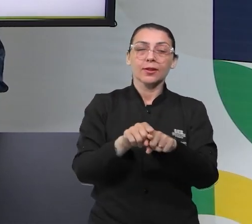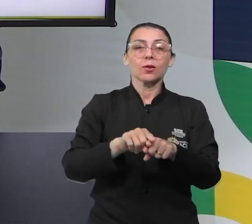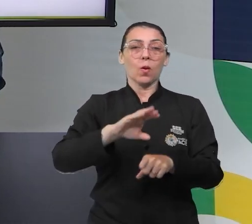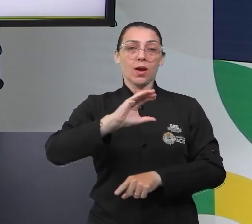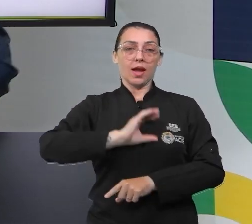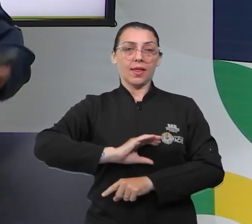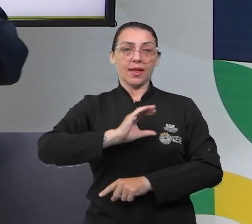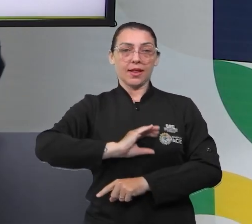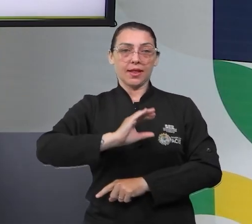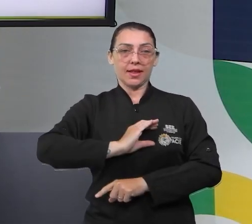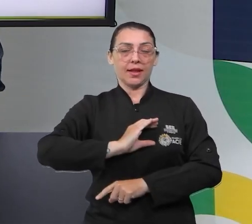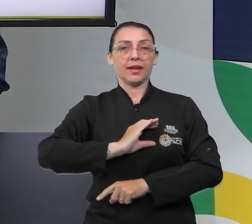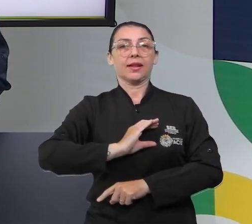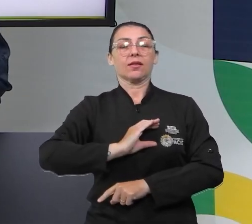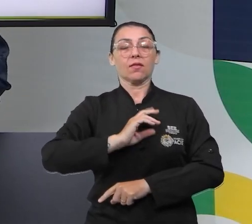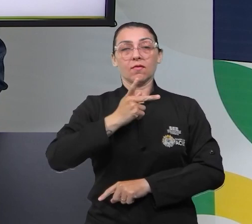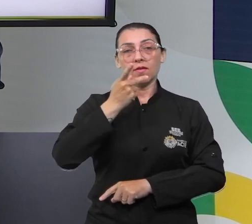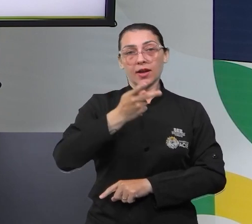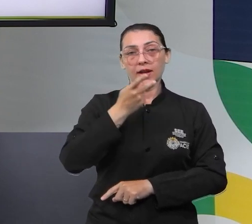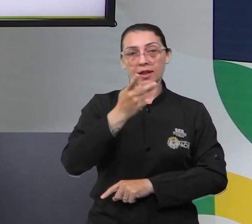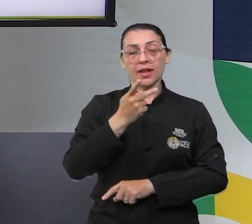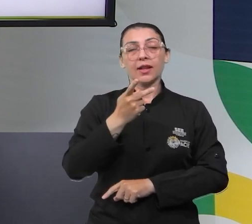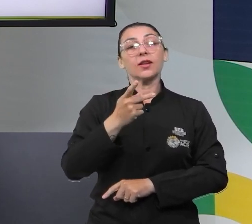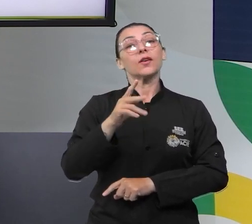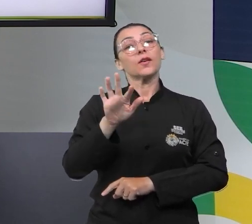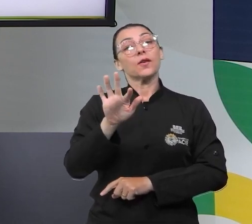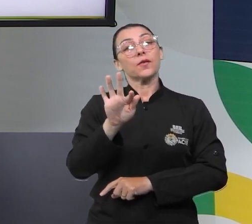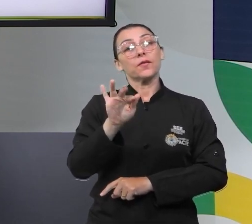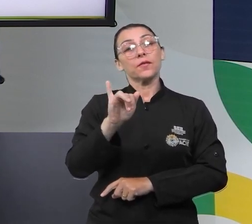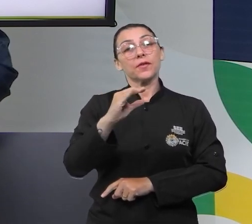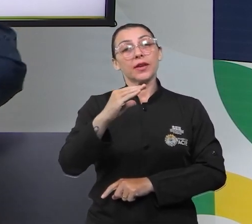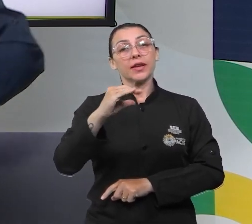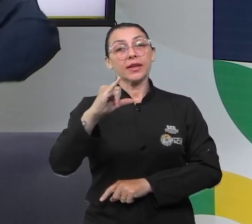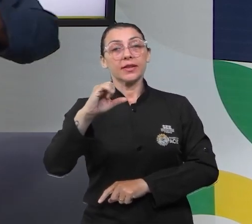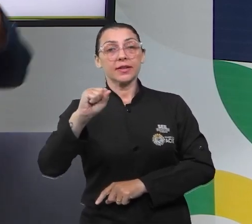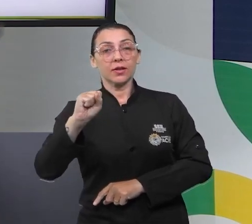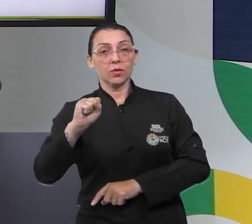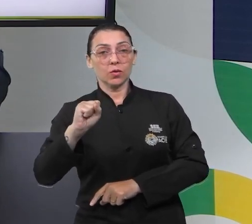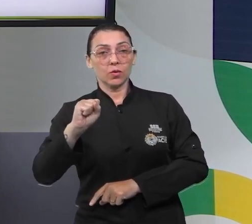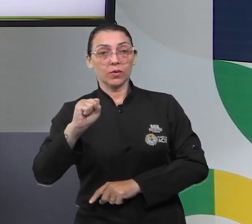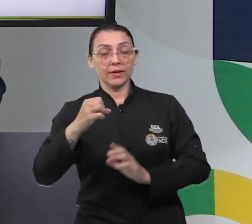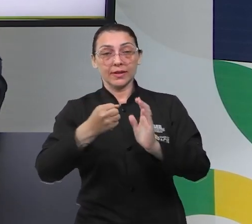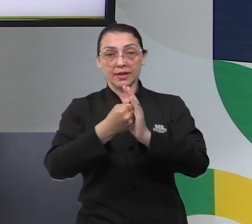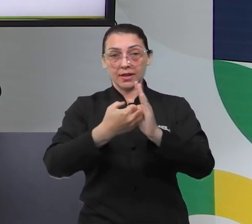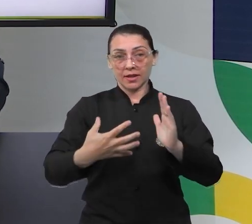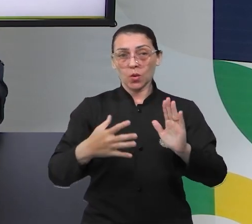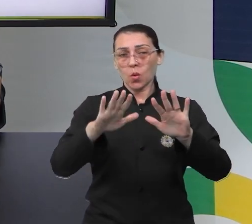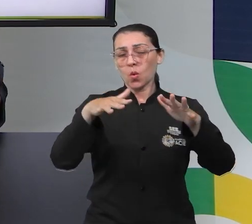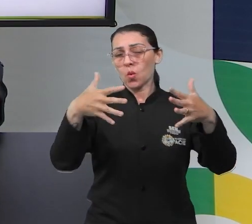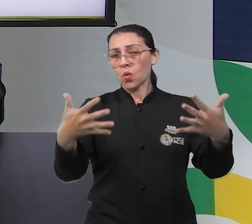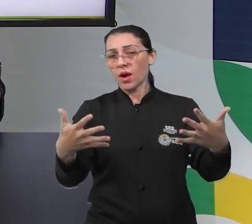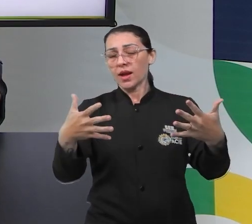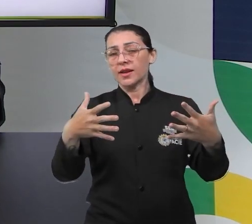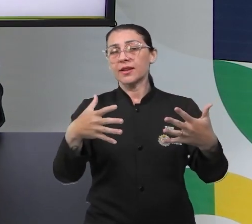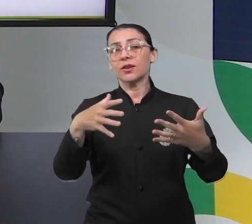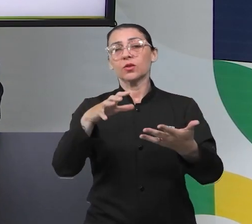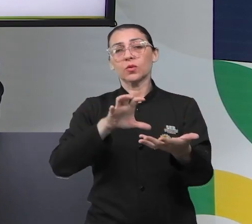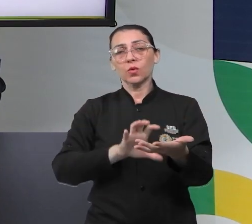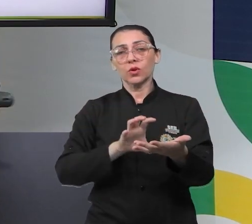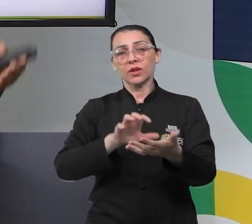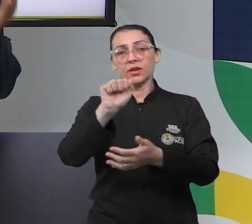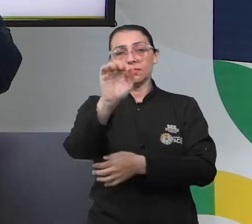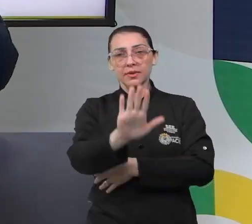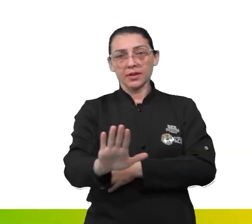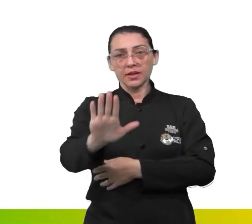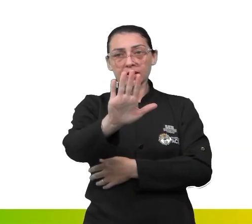Canadá. Então, isso a gente está falando de aspectos físicos. Quais são os outros aspectos físicos aqui do continente